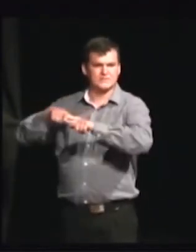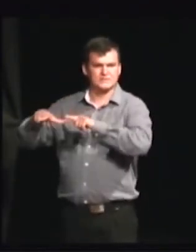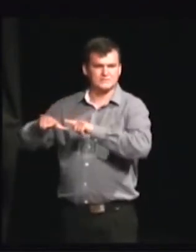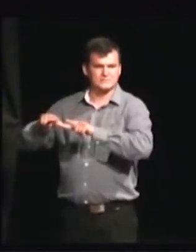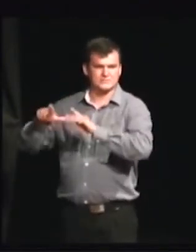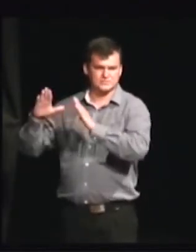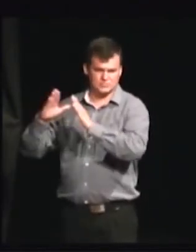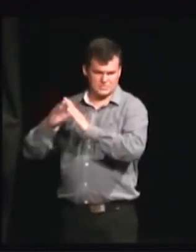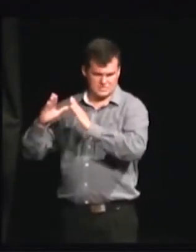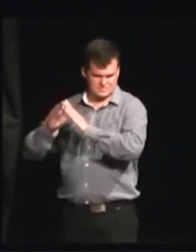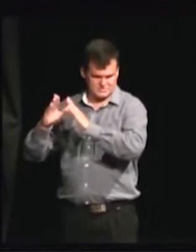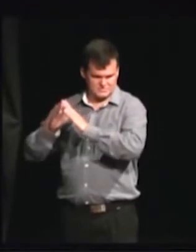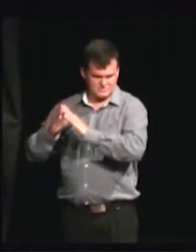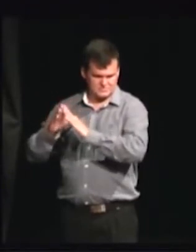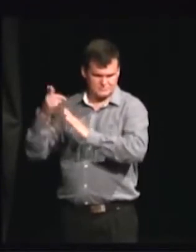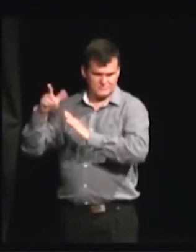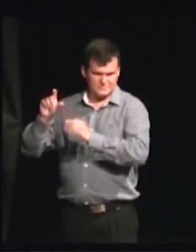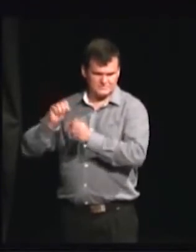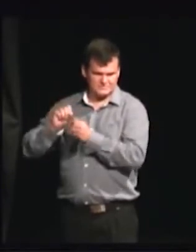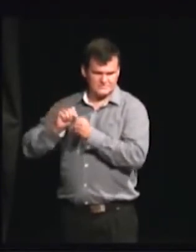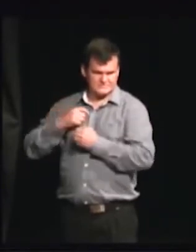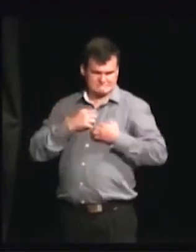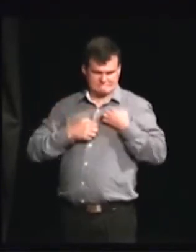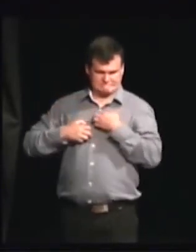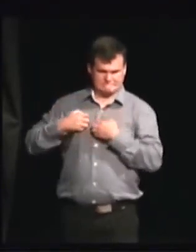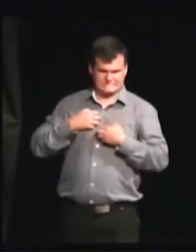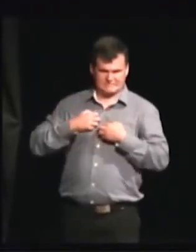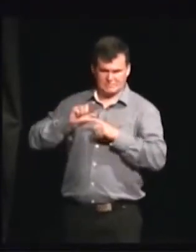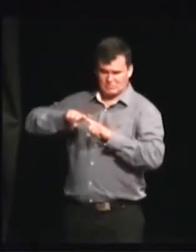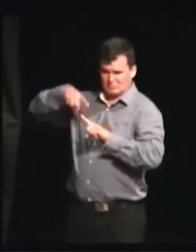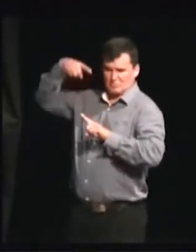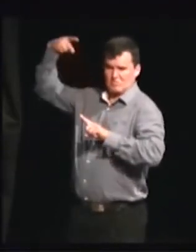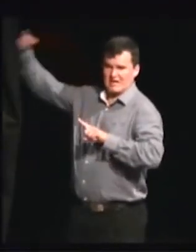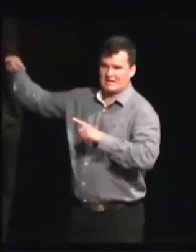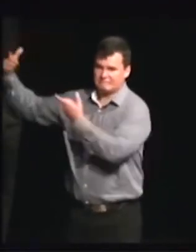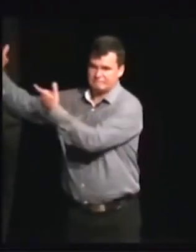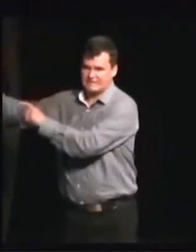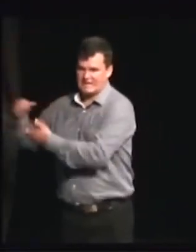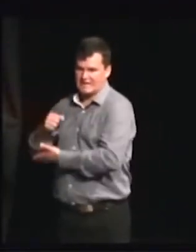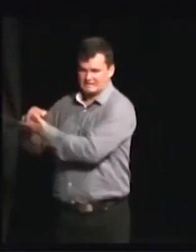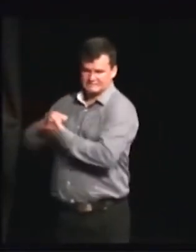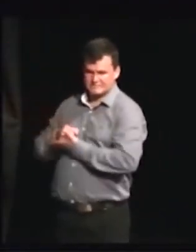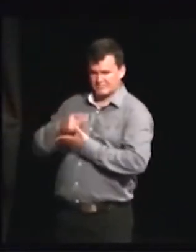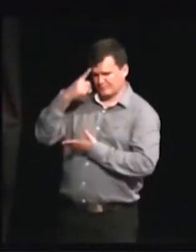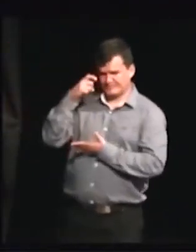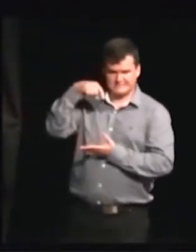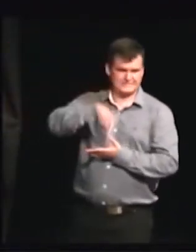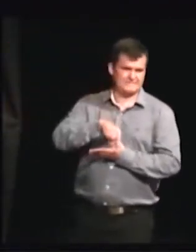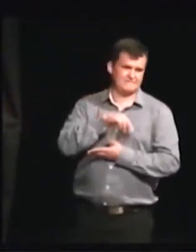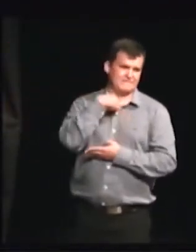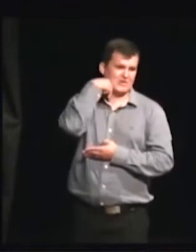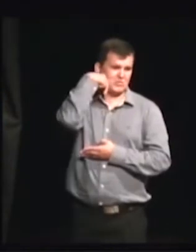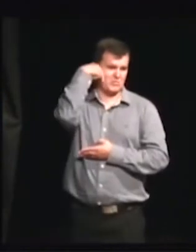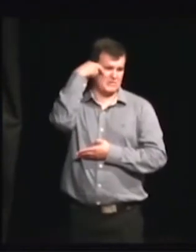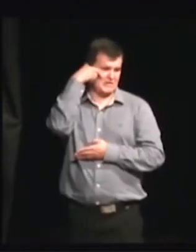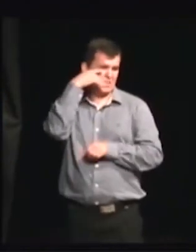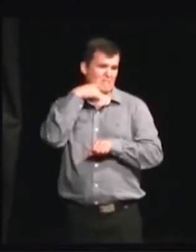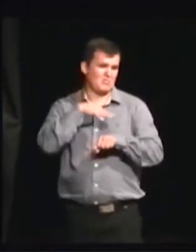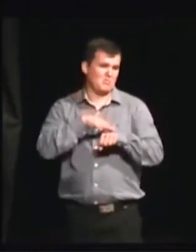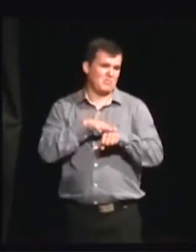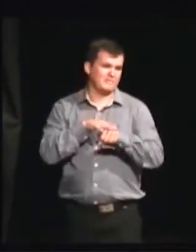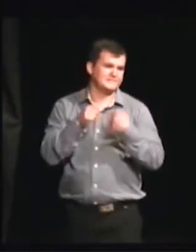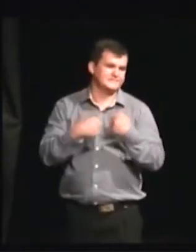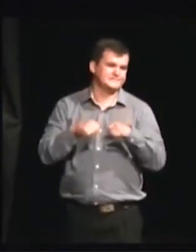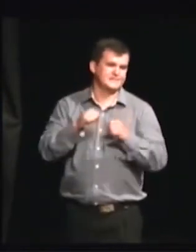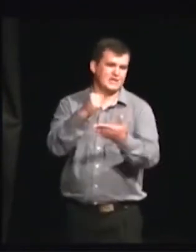centro. Não deixe que, quando ele estiver em angústia, tenha que ir para outro canto buscar ajuda, porque tem vergonha de dizer na casa que está doente e precisando